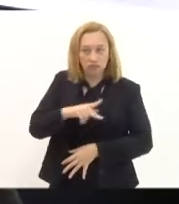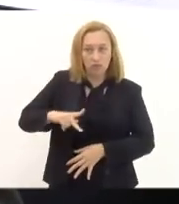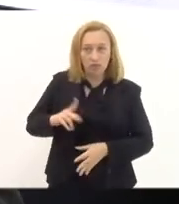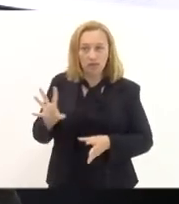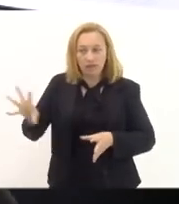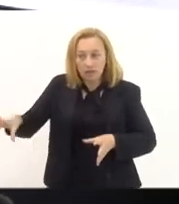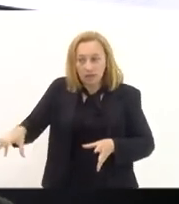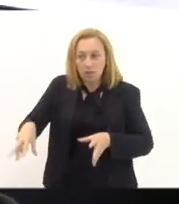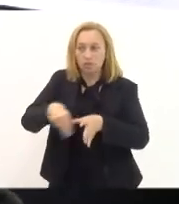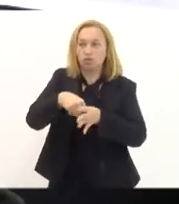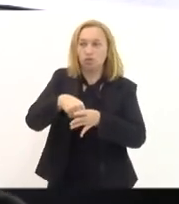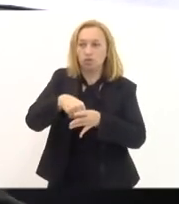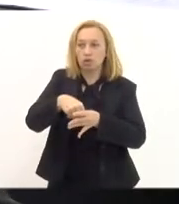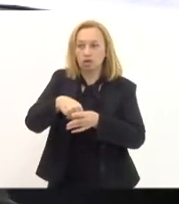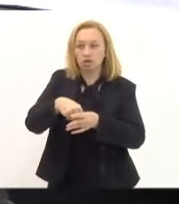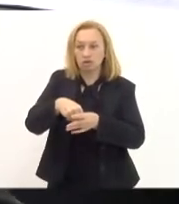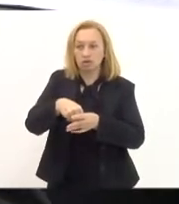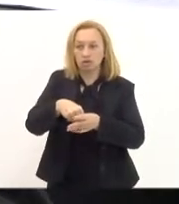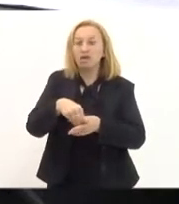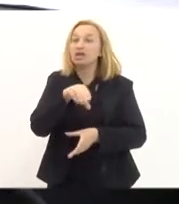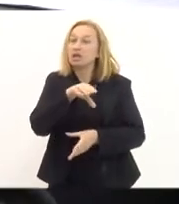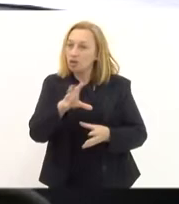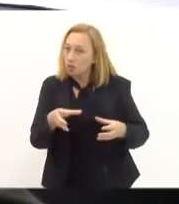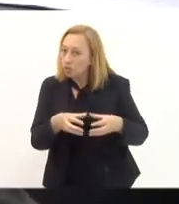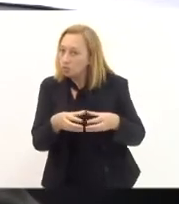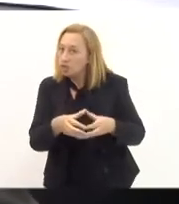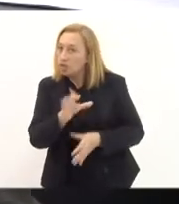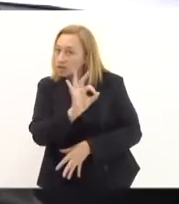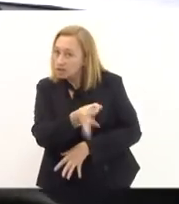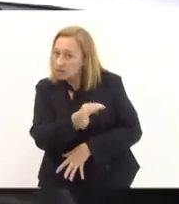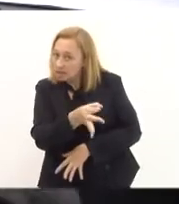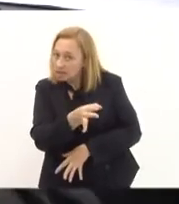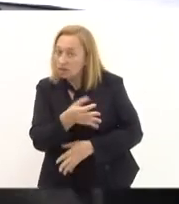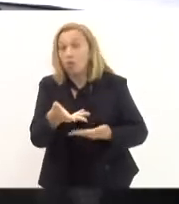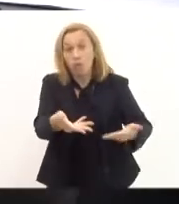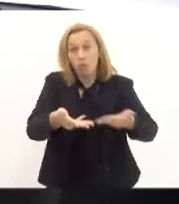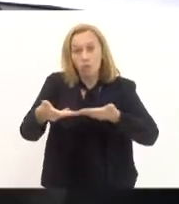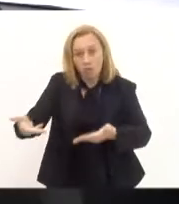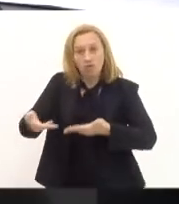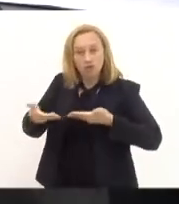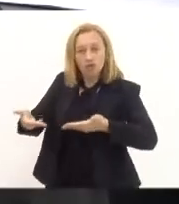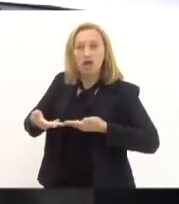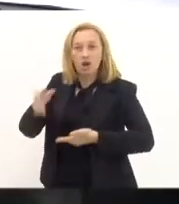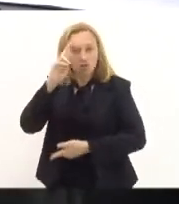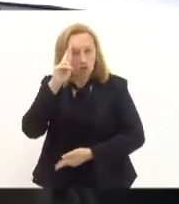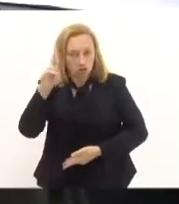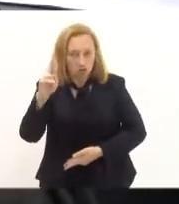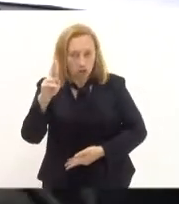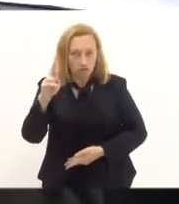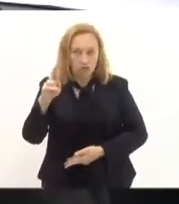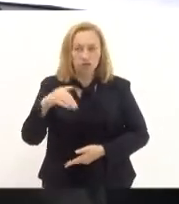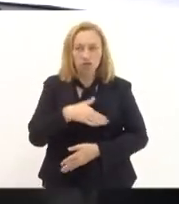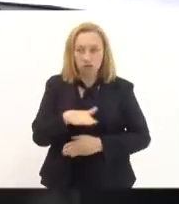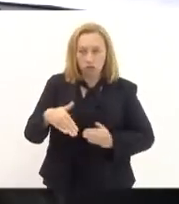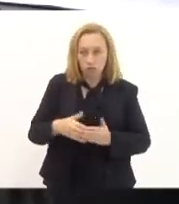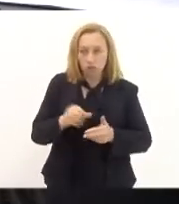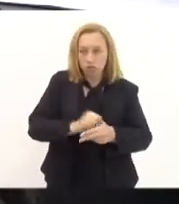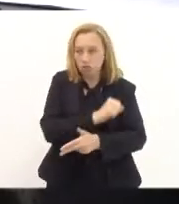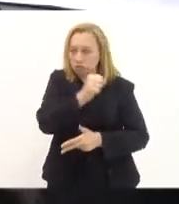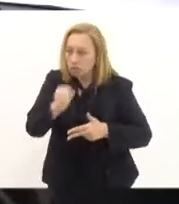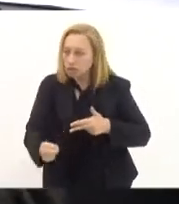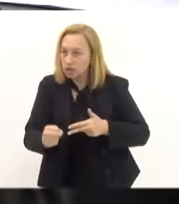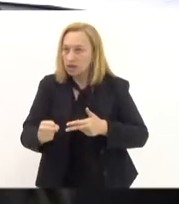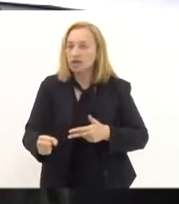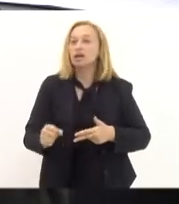integrante desta comissão evidentemente a convite aos chefes desses poderes ao presidente